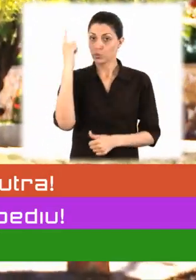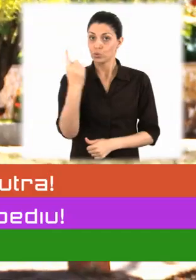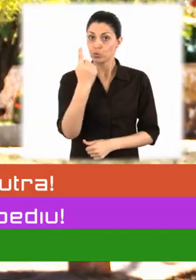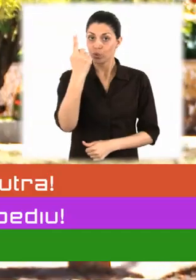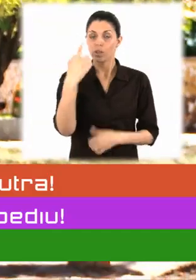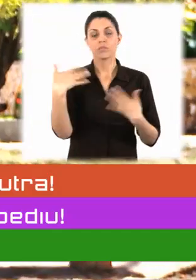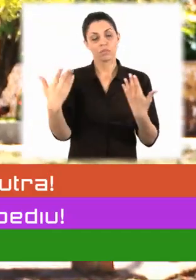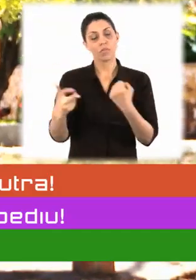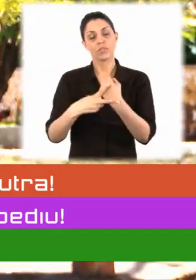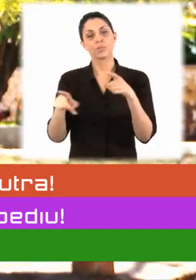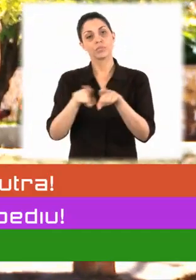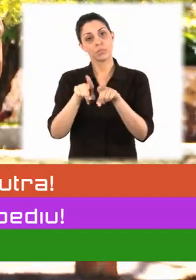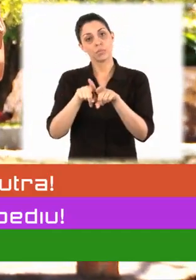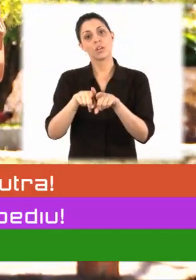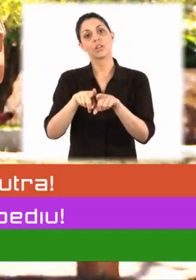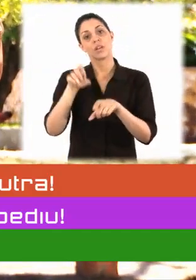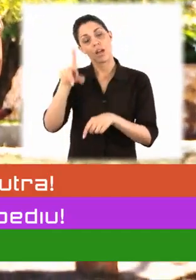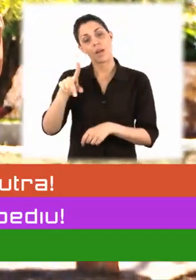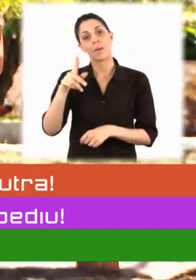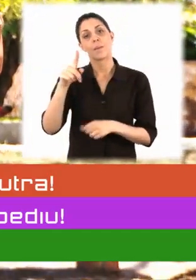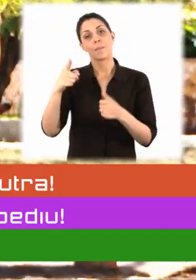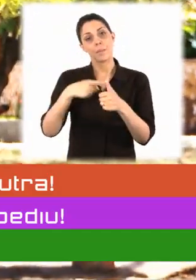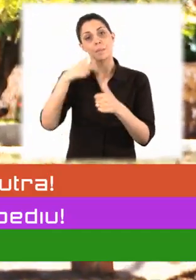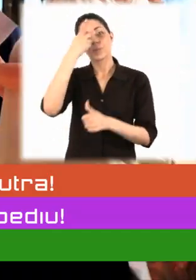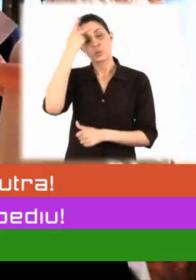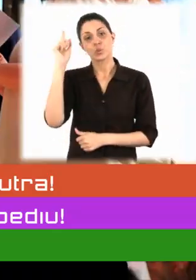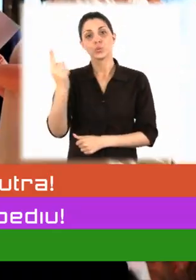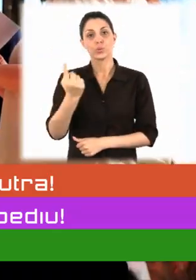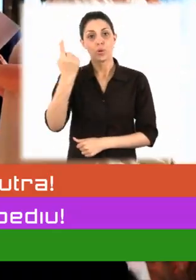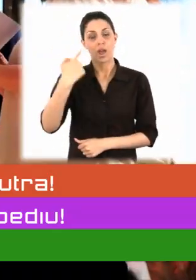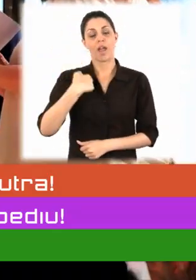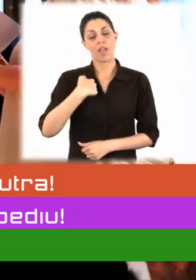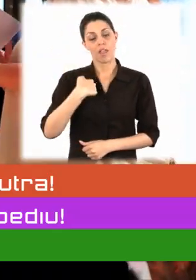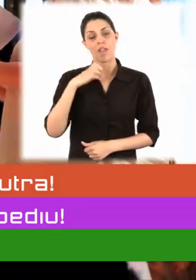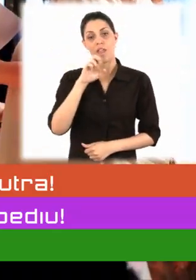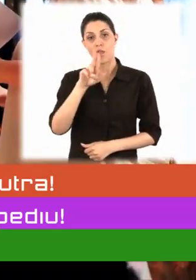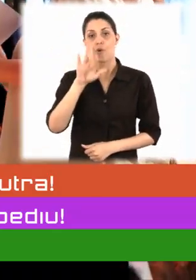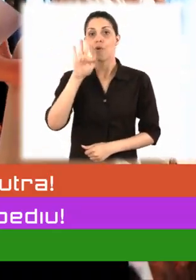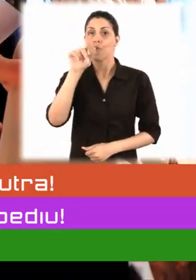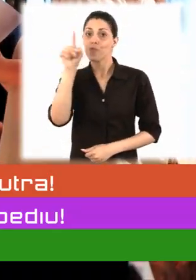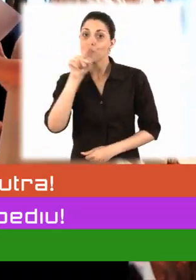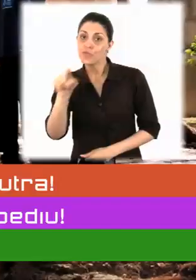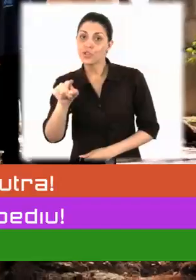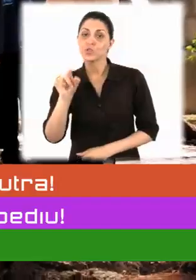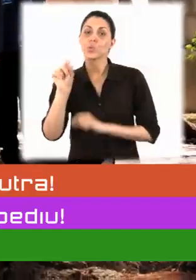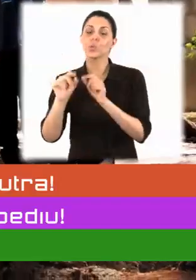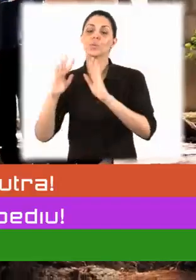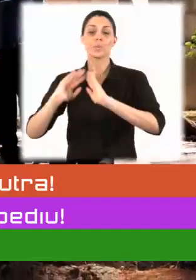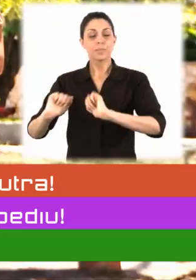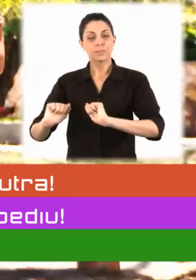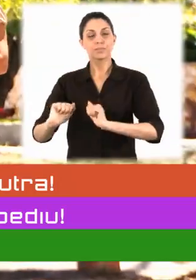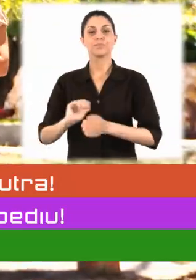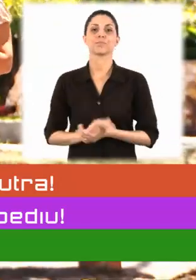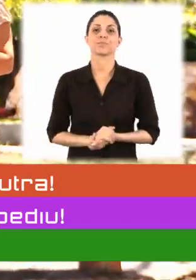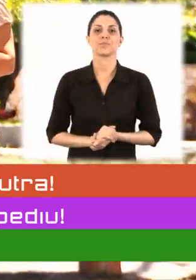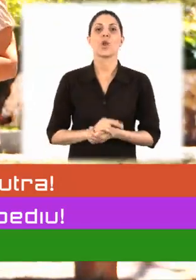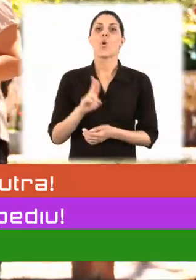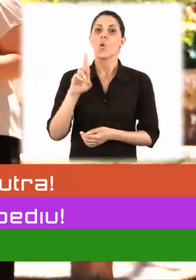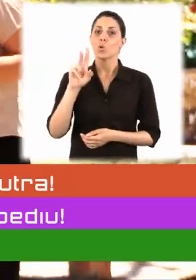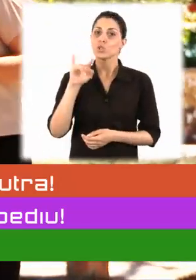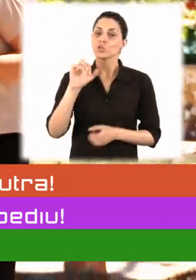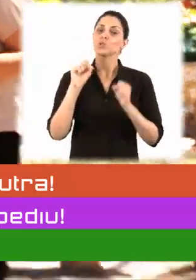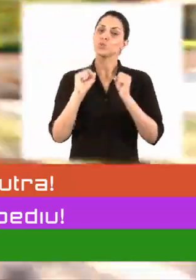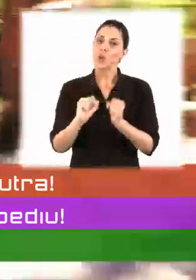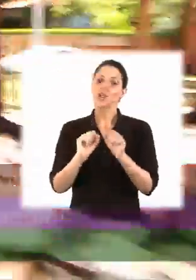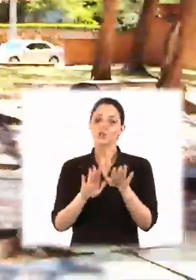do singular eu, o verbo fica conjugado na primeira pessoa do singular. Eu fiz bem o que me pediu. Rutilio,